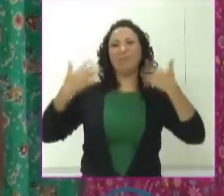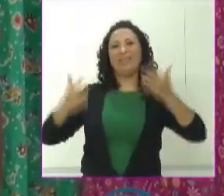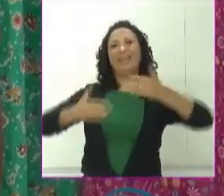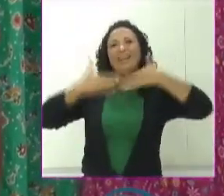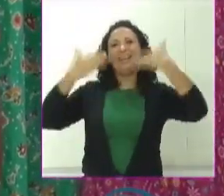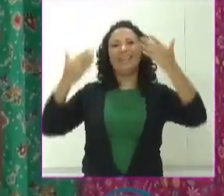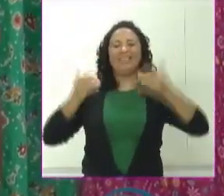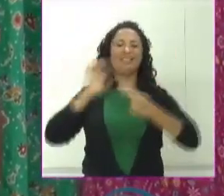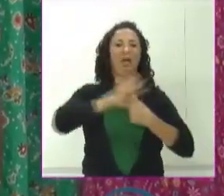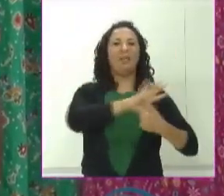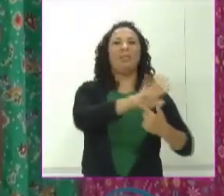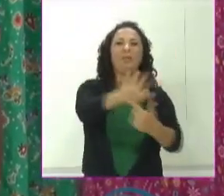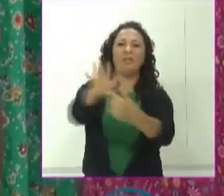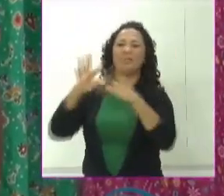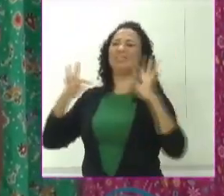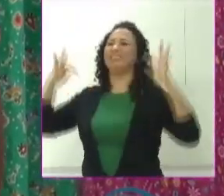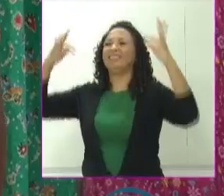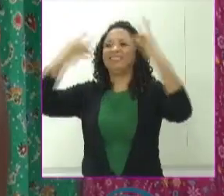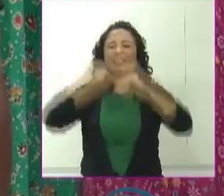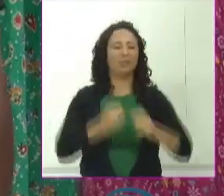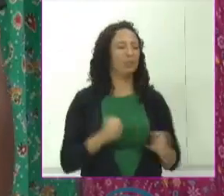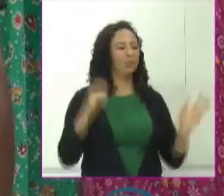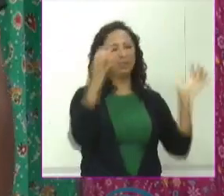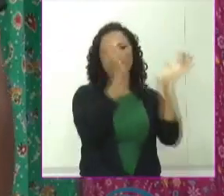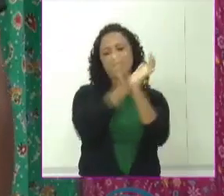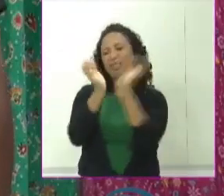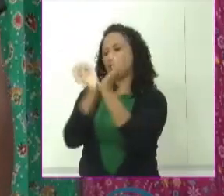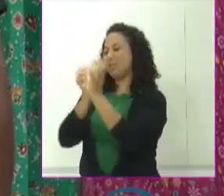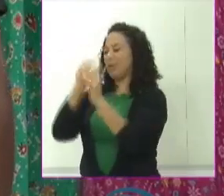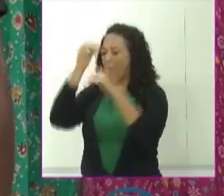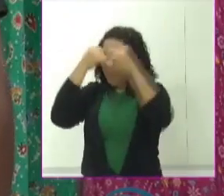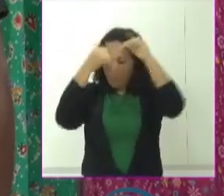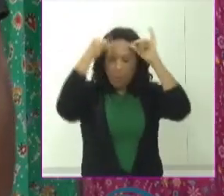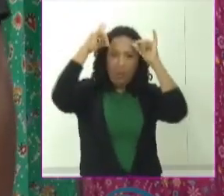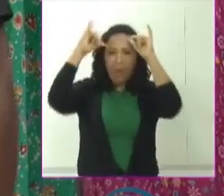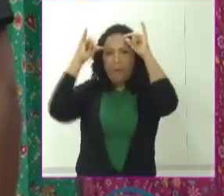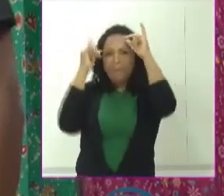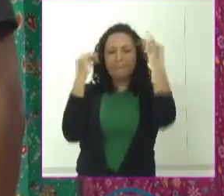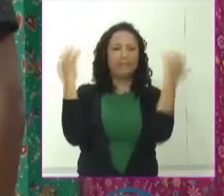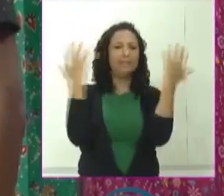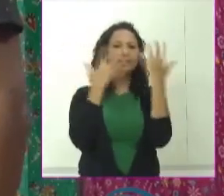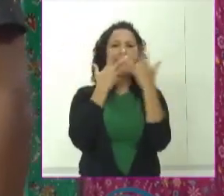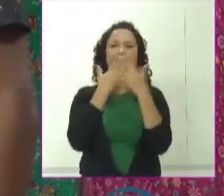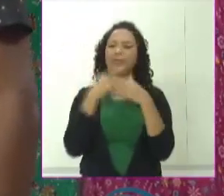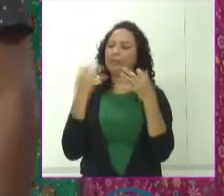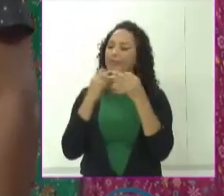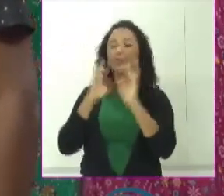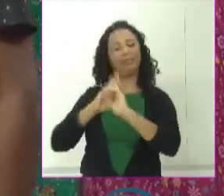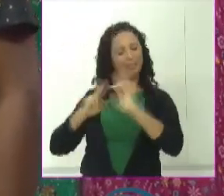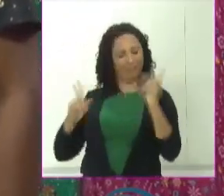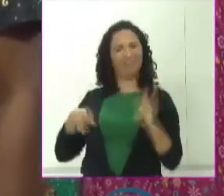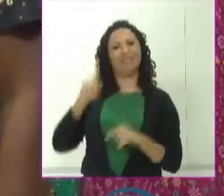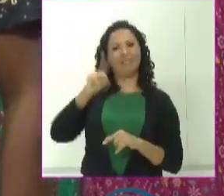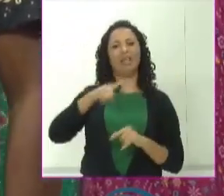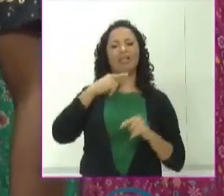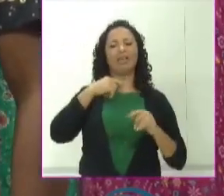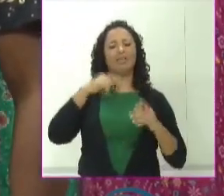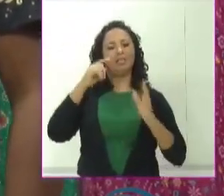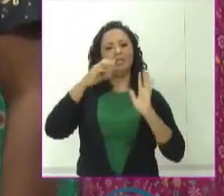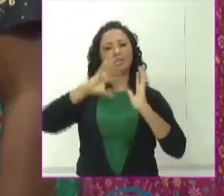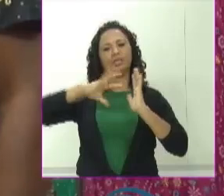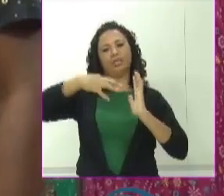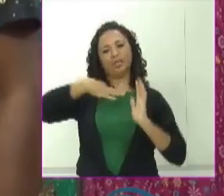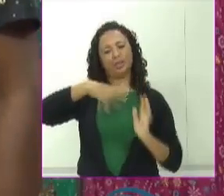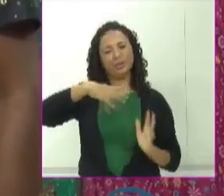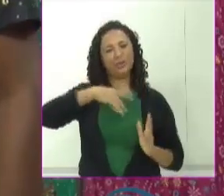mostrar tudo isso aqui, essa orquestra maravilhosa, esse boi lindo, boi de orquestra. É diferente, porque tem vários estilos de boi. Tem um boi